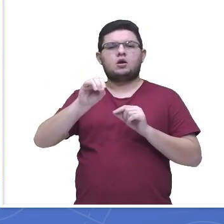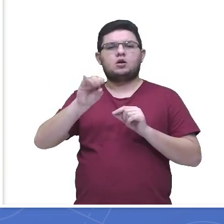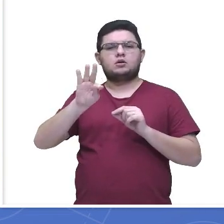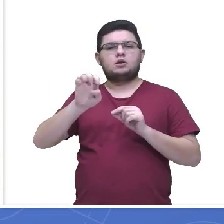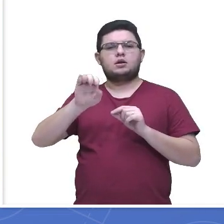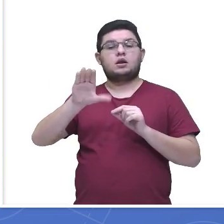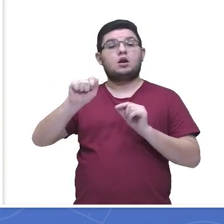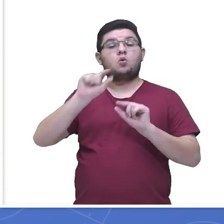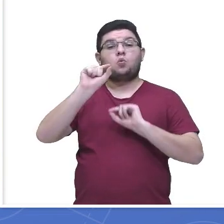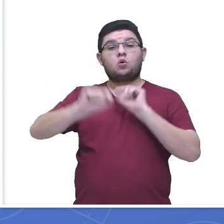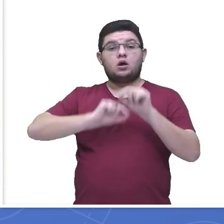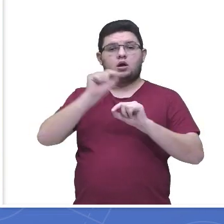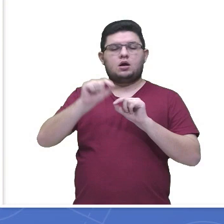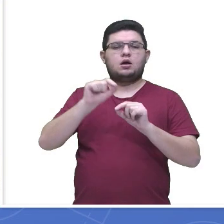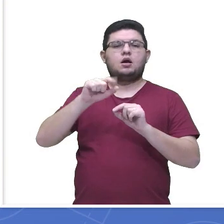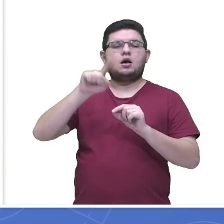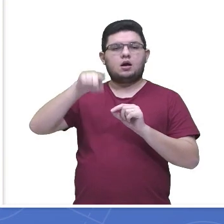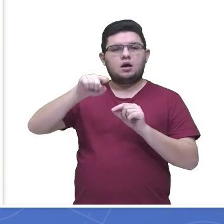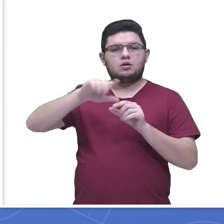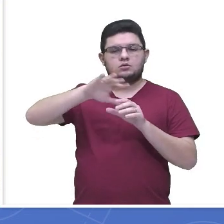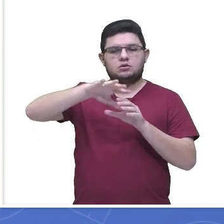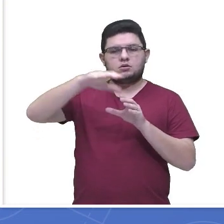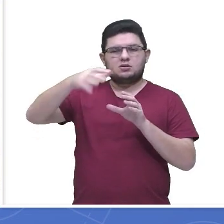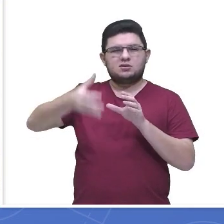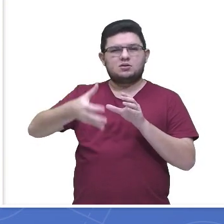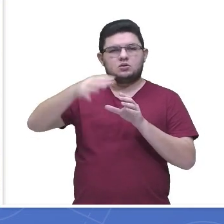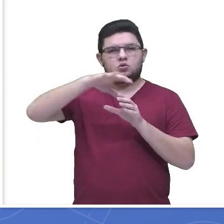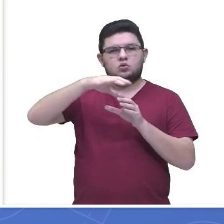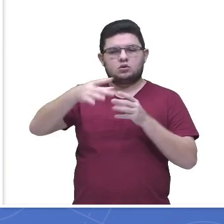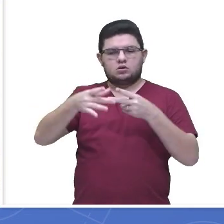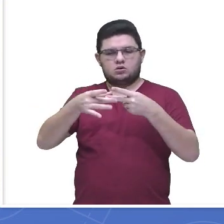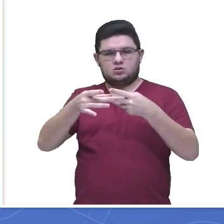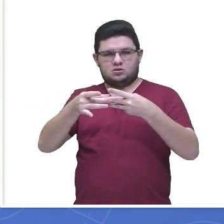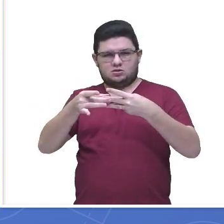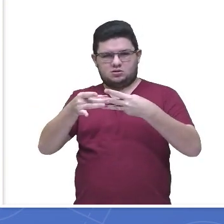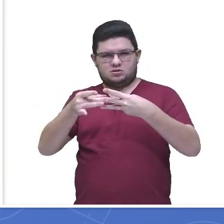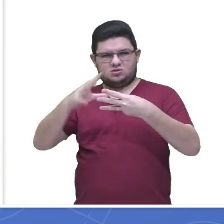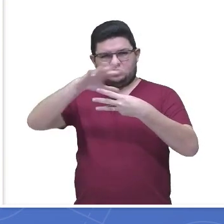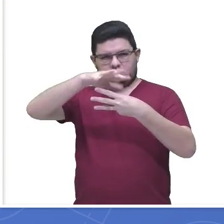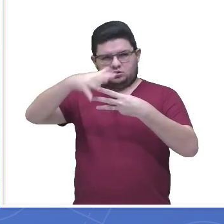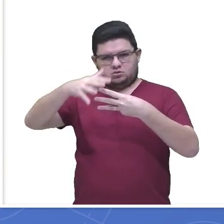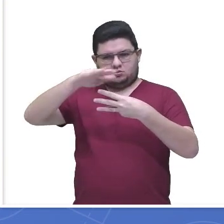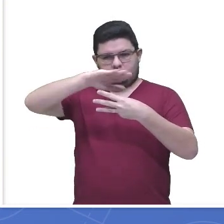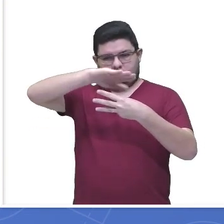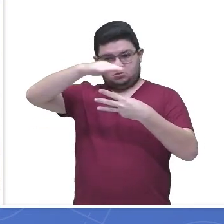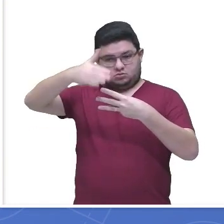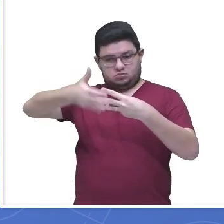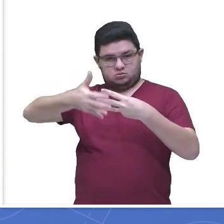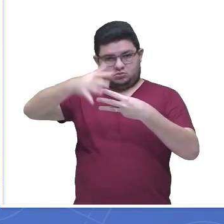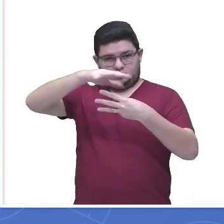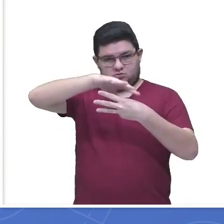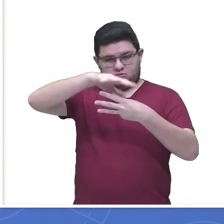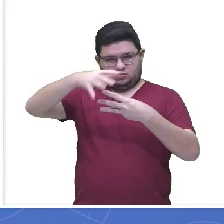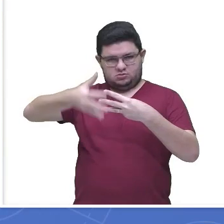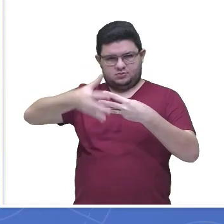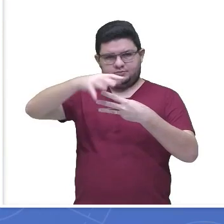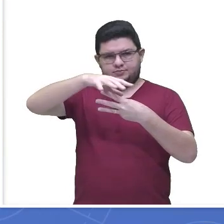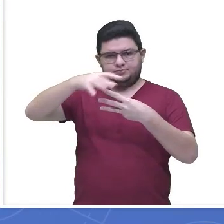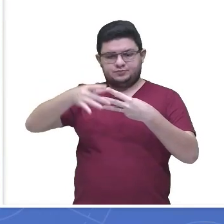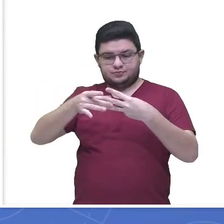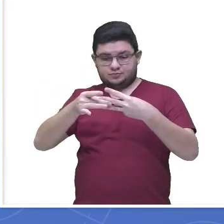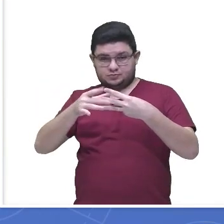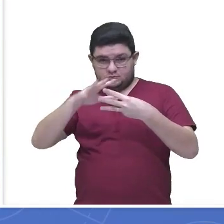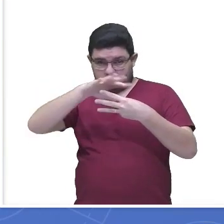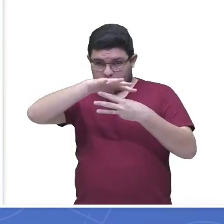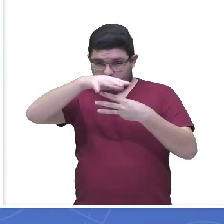membrana que envolve o núcleo das células, né, que protege, na verdade, que envolve o núcleo, né, e